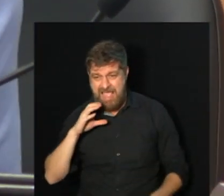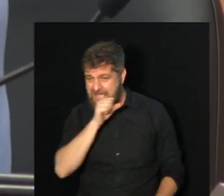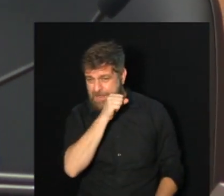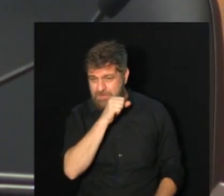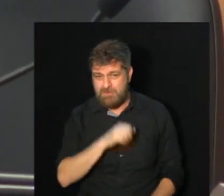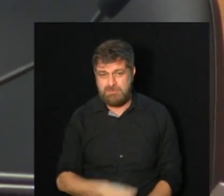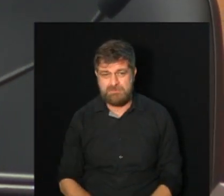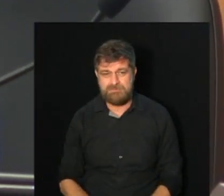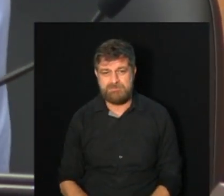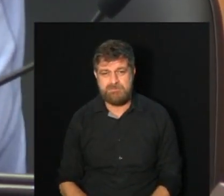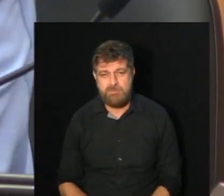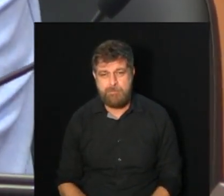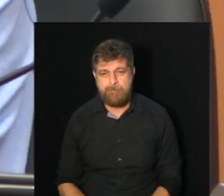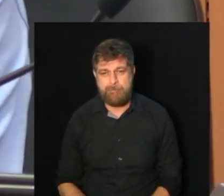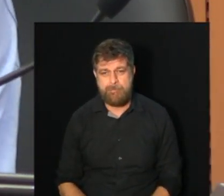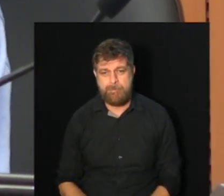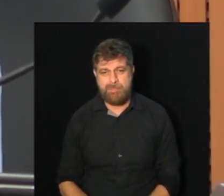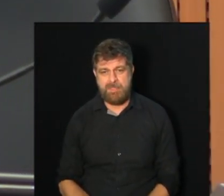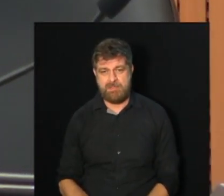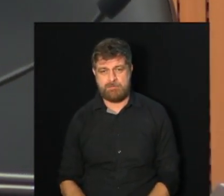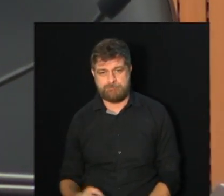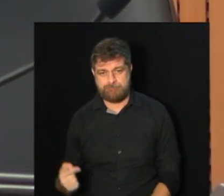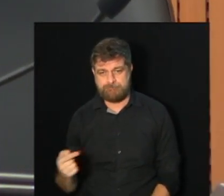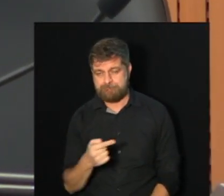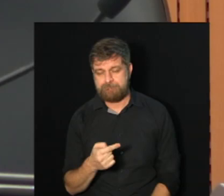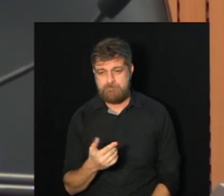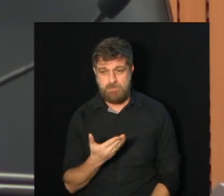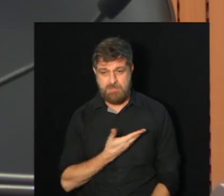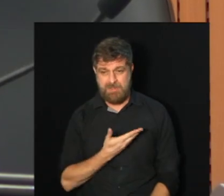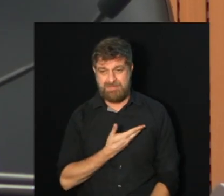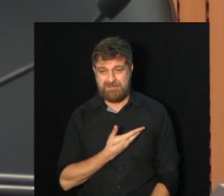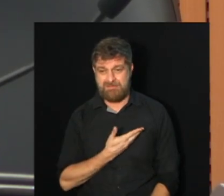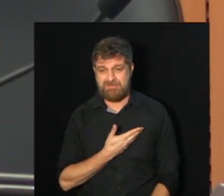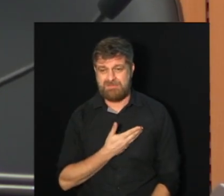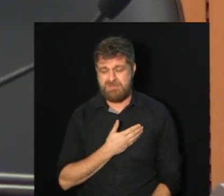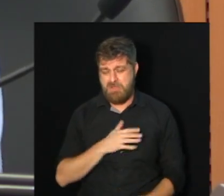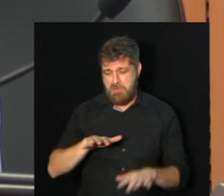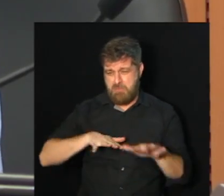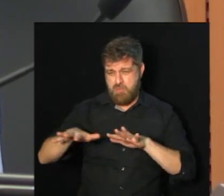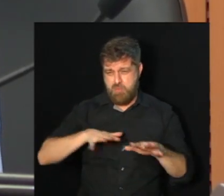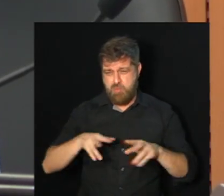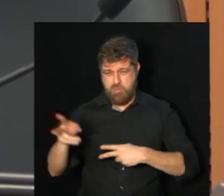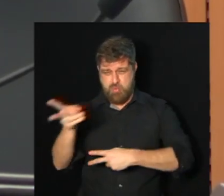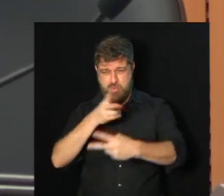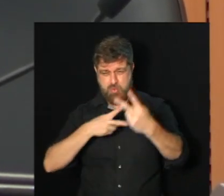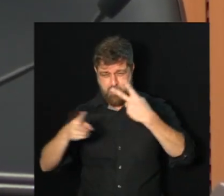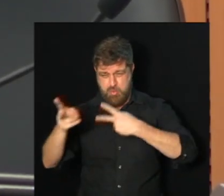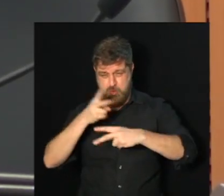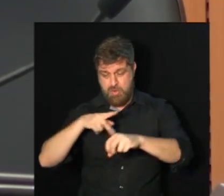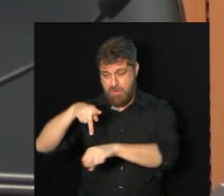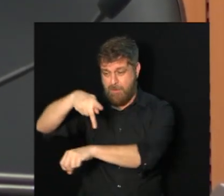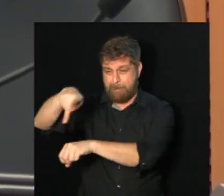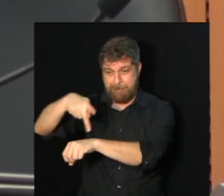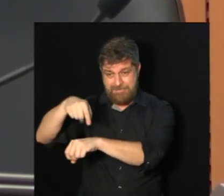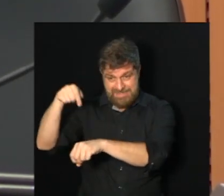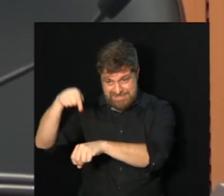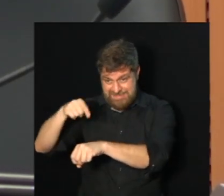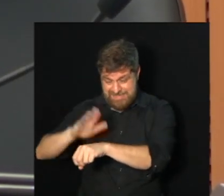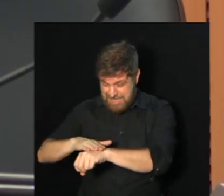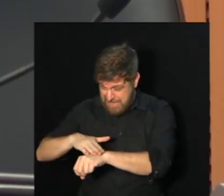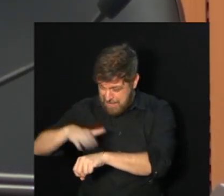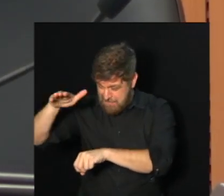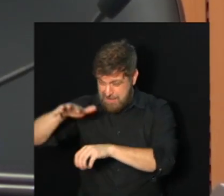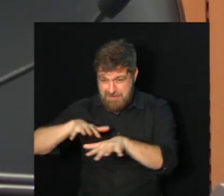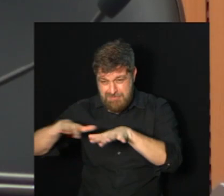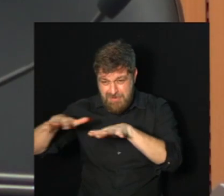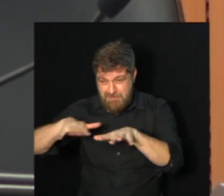acabar, os nossos colegas deram exemplos de acidentes naturais e tal. Os países que têm mais acidentes naturais